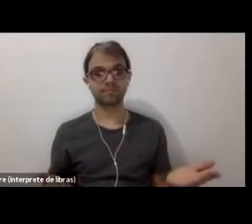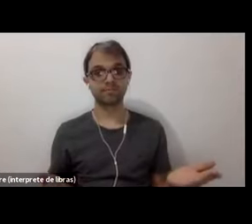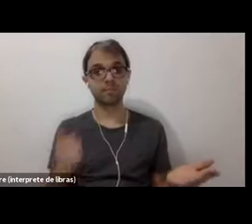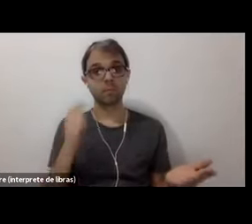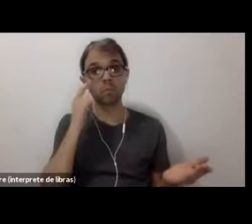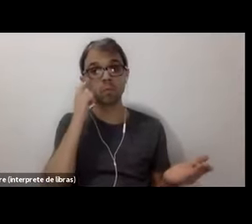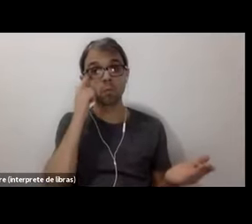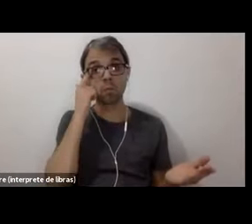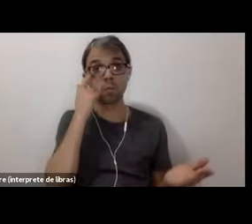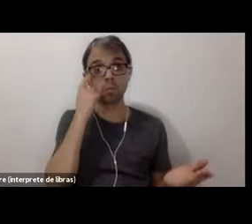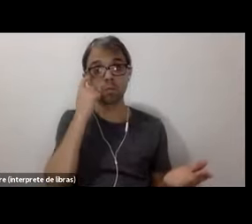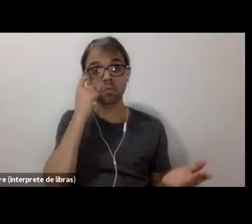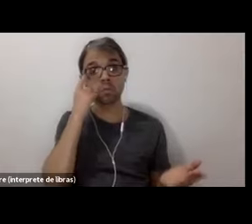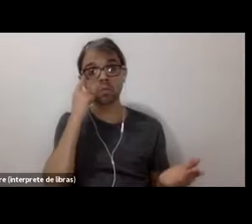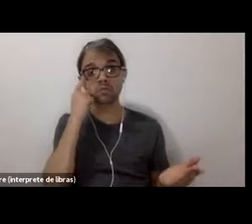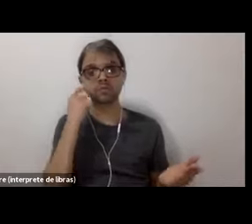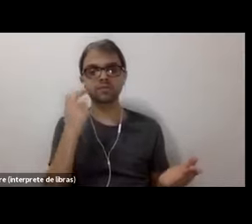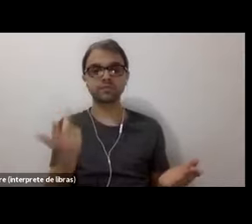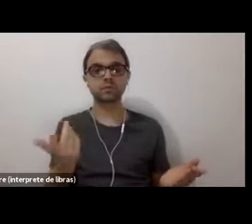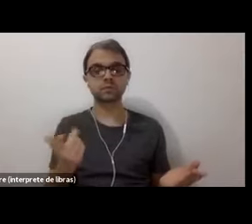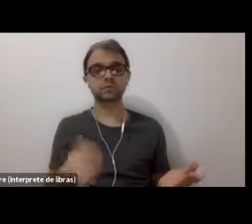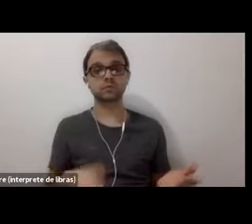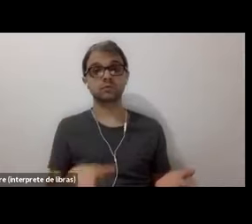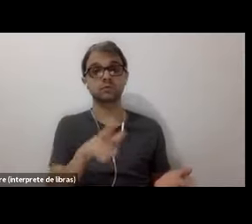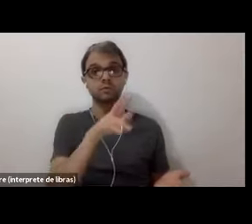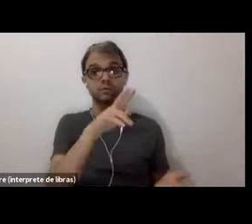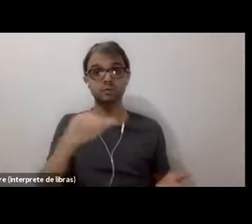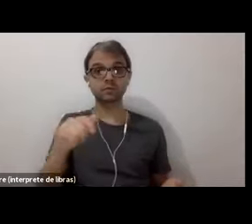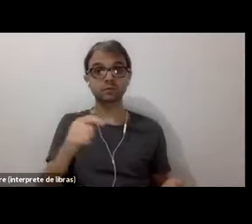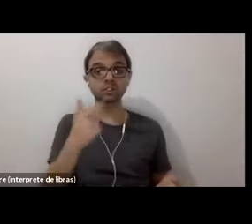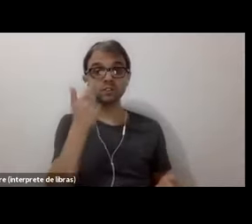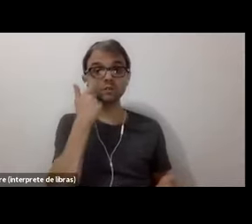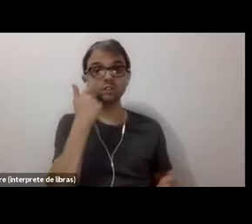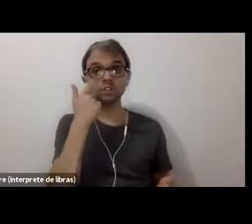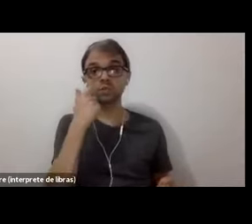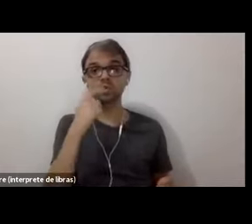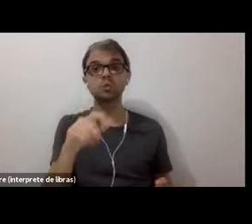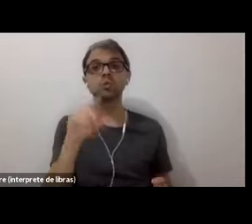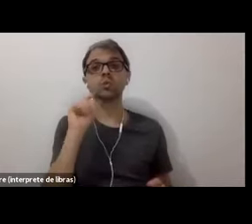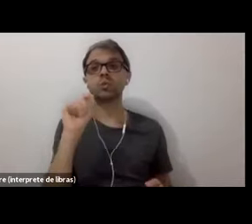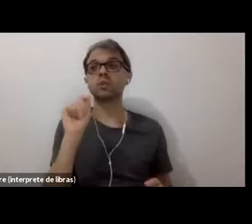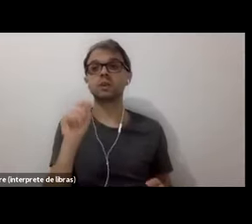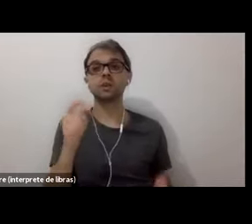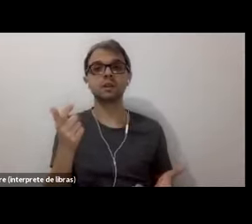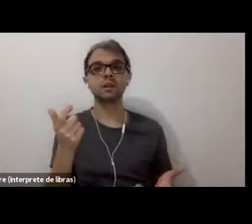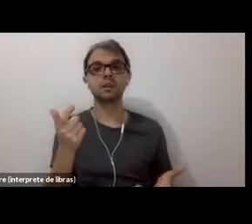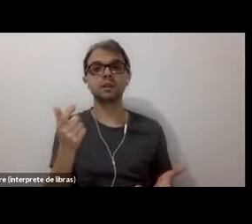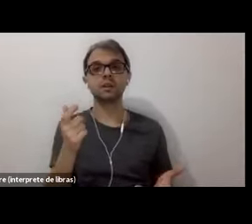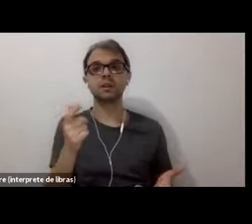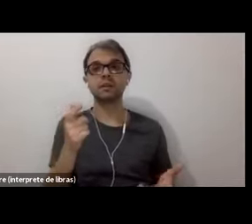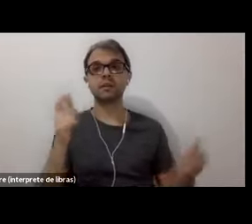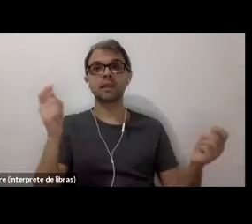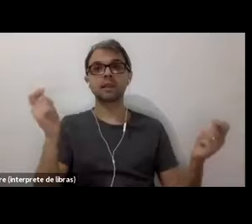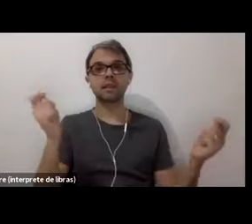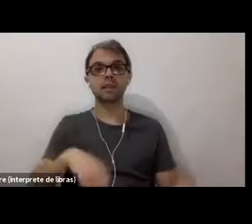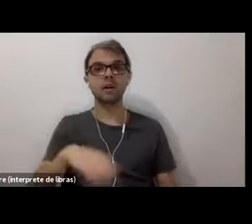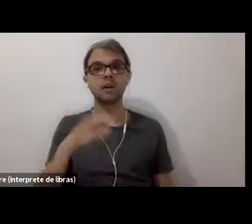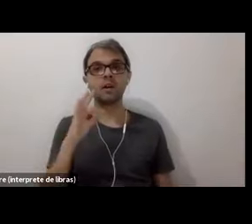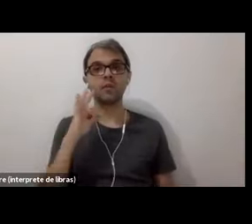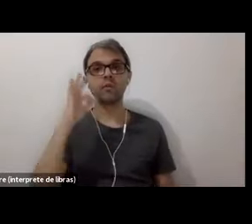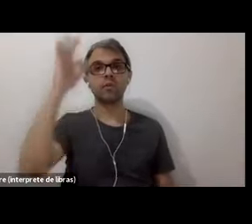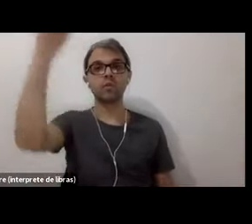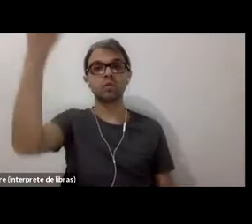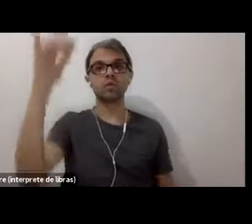assim, movido por esse momento, o que transporta isso para a gente quando a gente retomar, né? Tratar sobre todas as questões